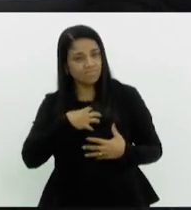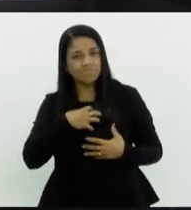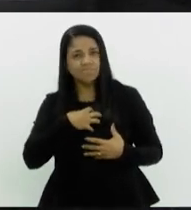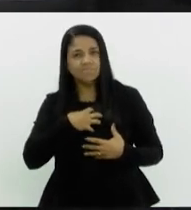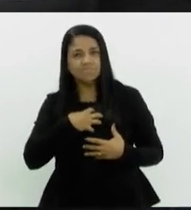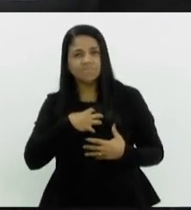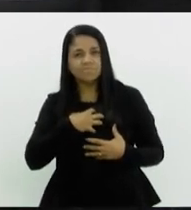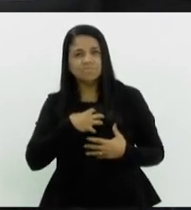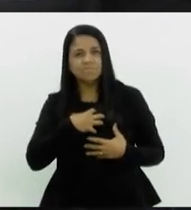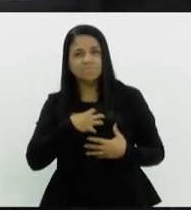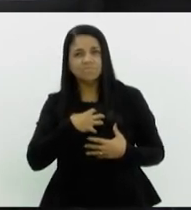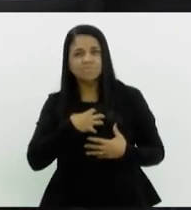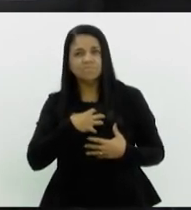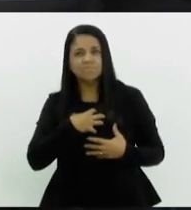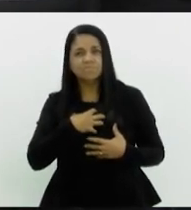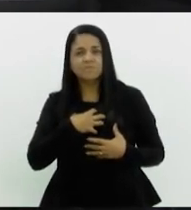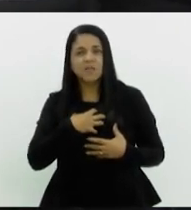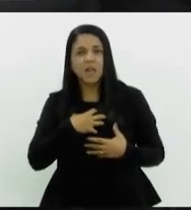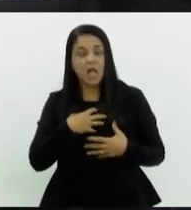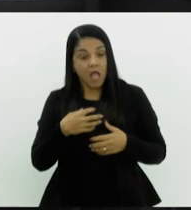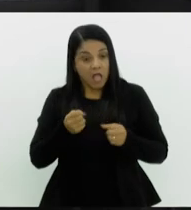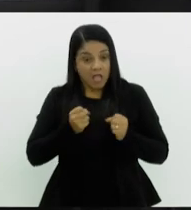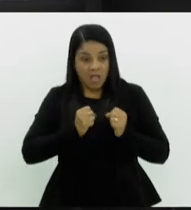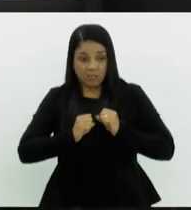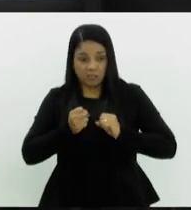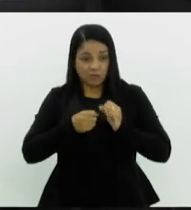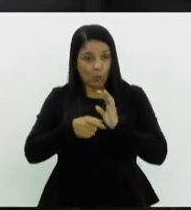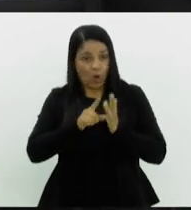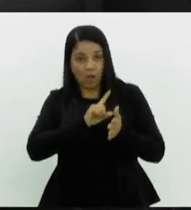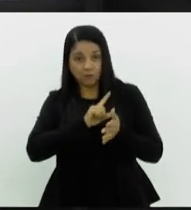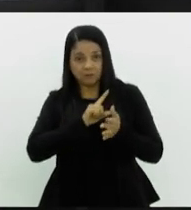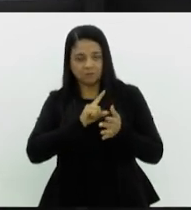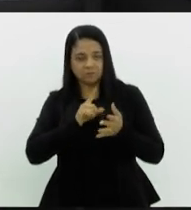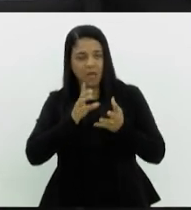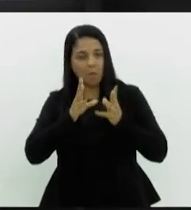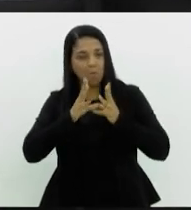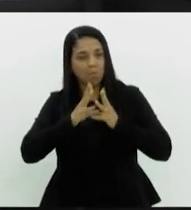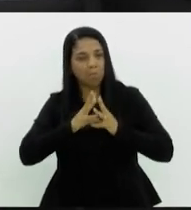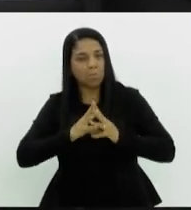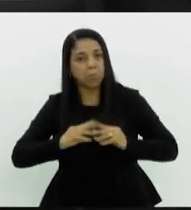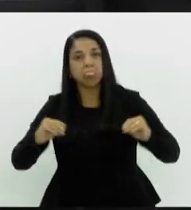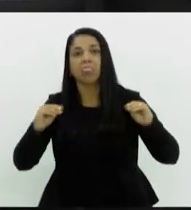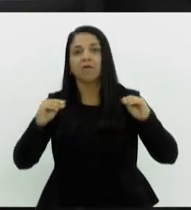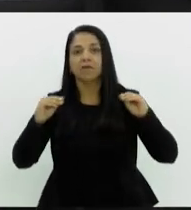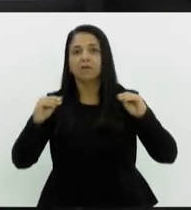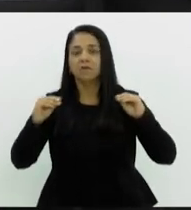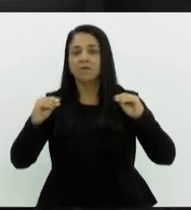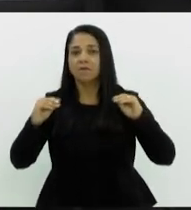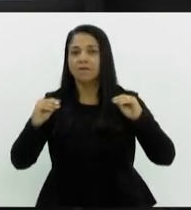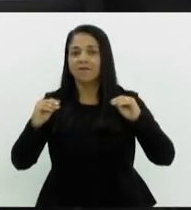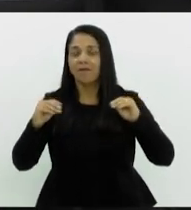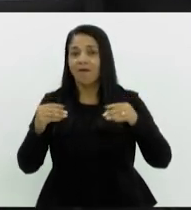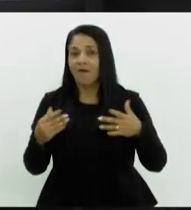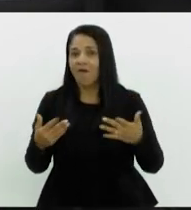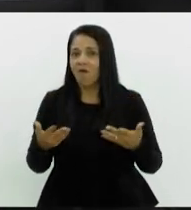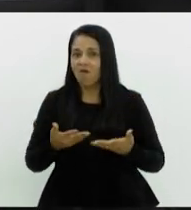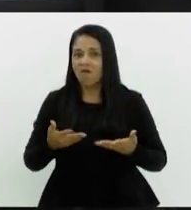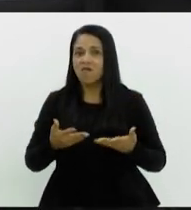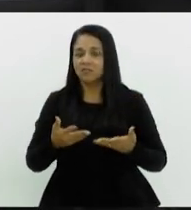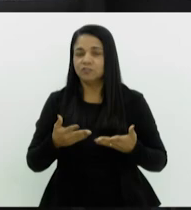aquela apreensão que eu trazia comigo antes, ela se foi. Hoje eu tenho